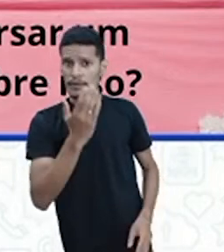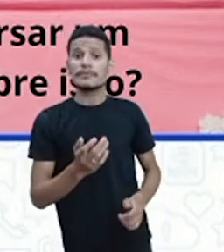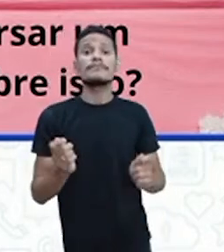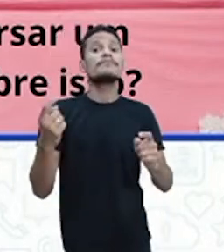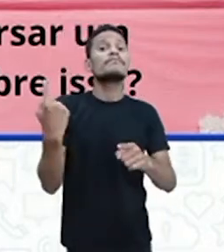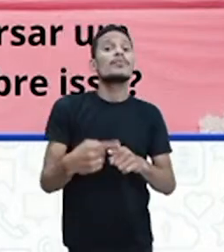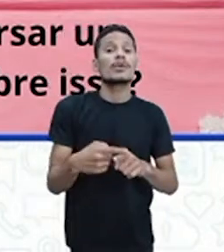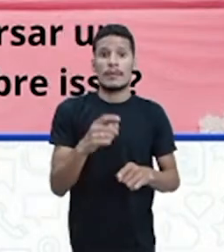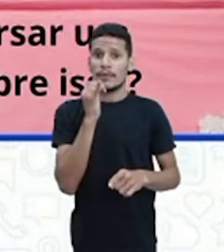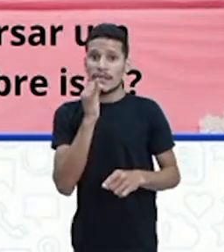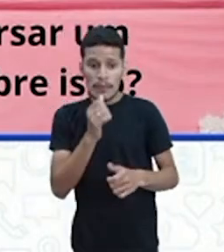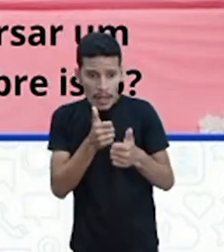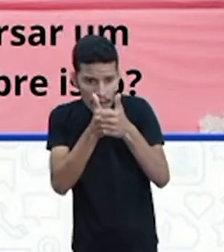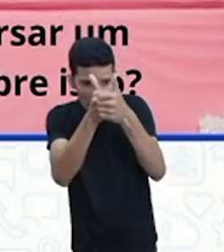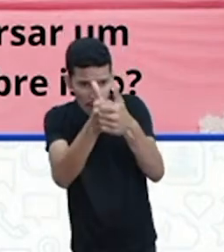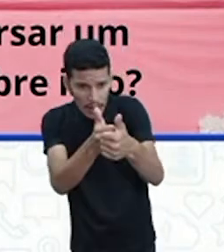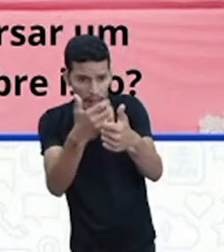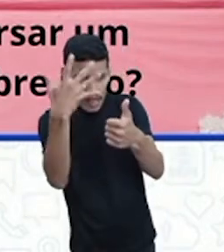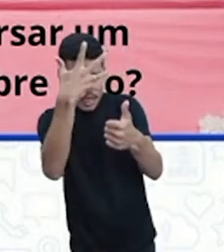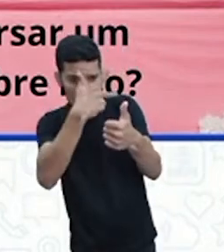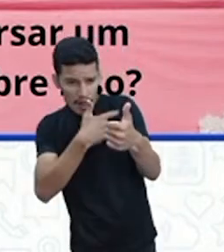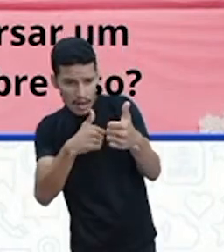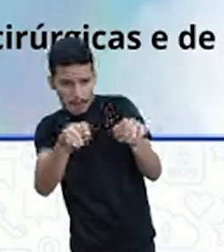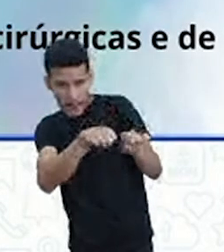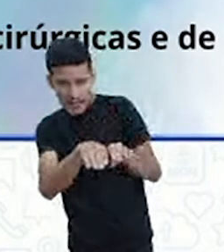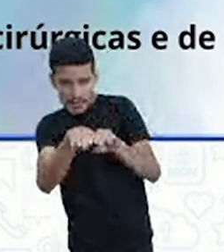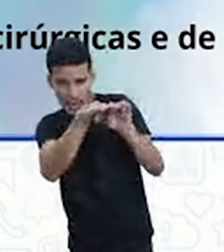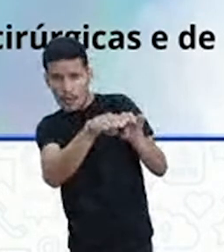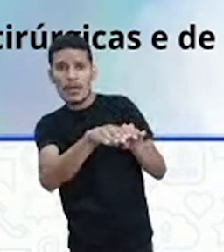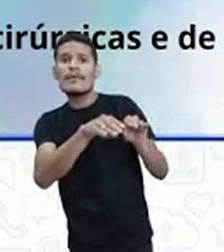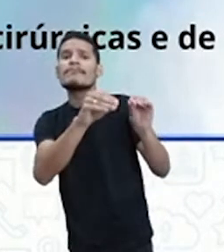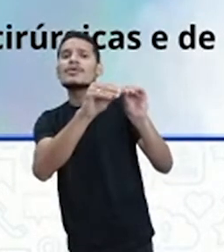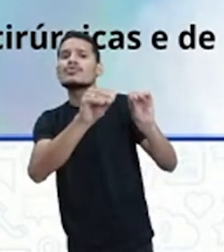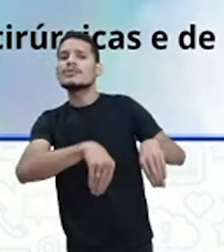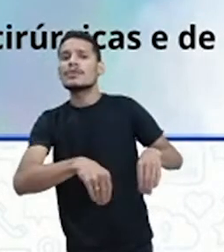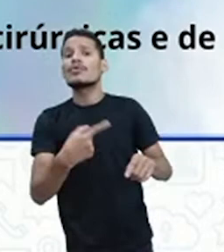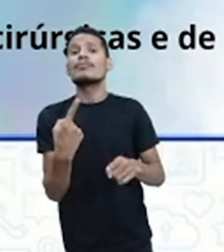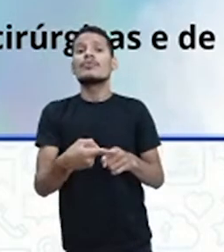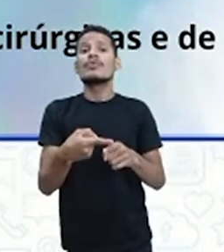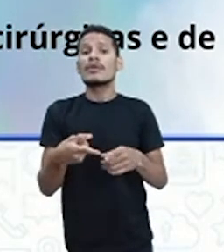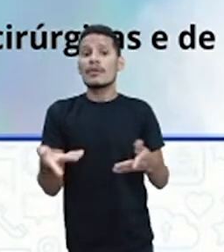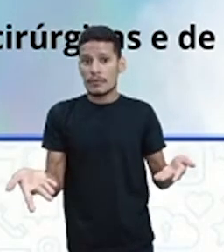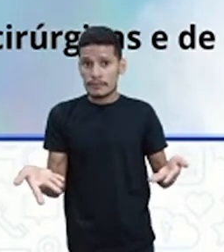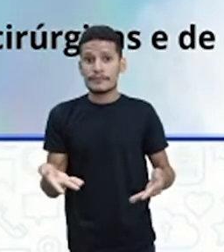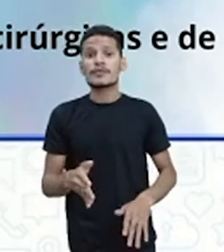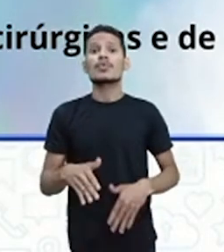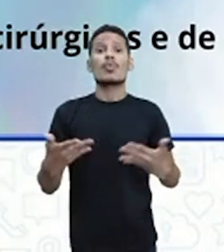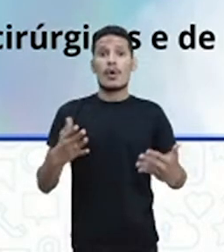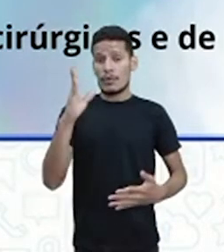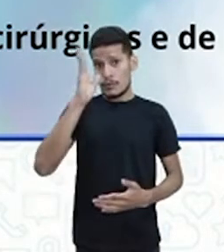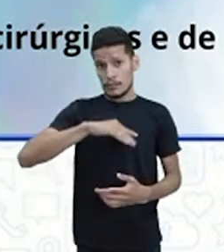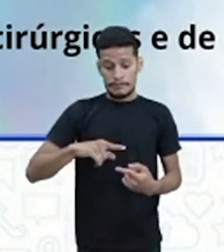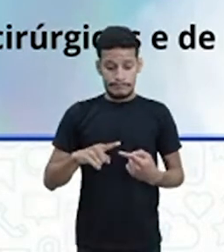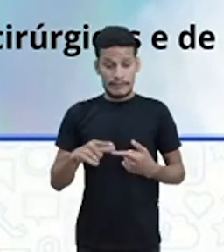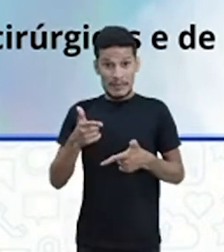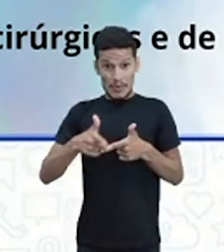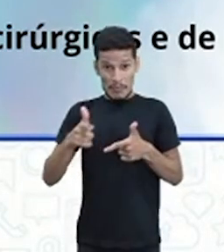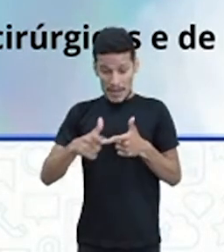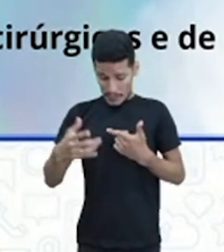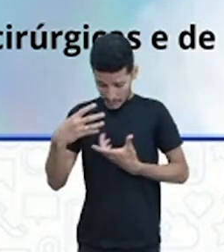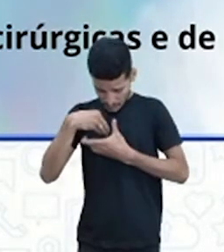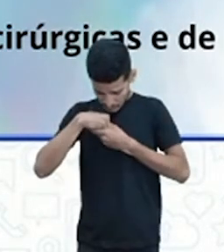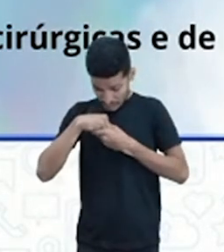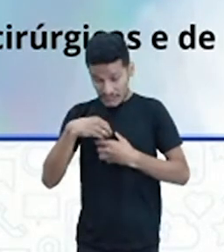maneira incansável pode ser prejudicial? Então, quais seriam os malefícios? Problemas de